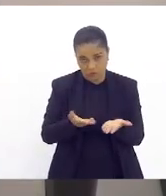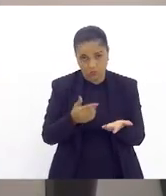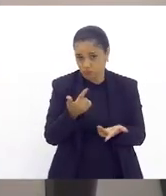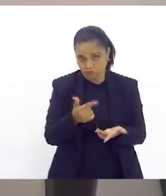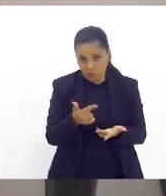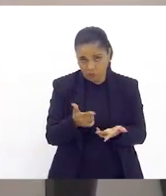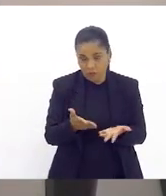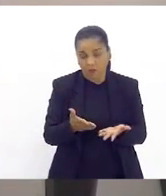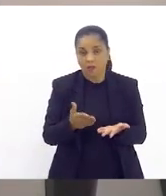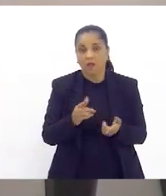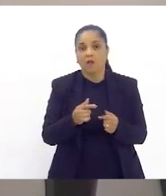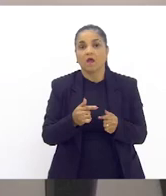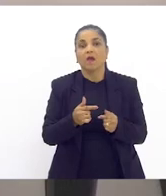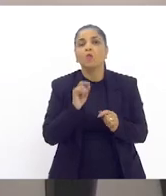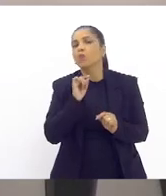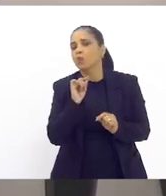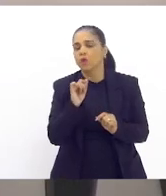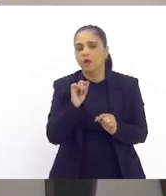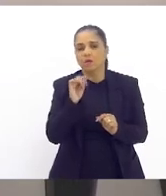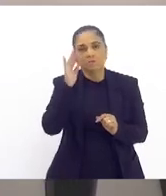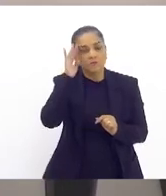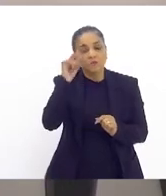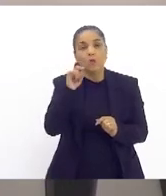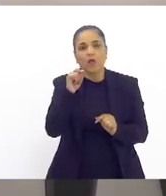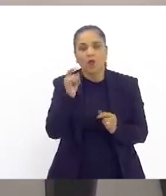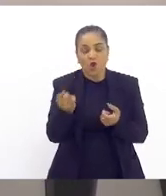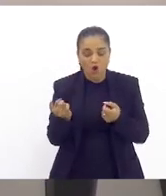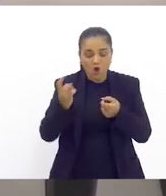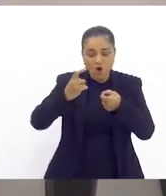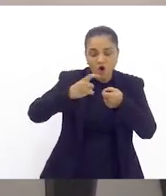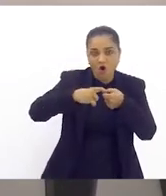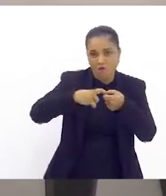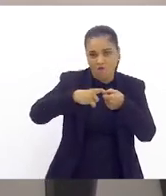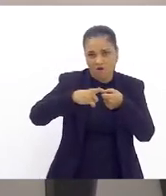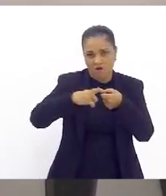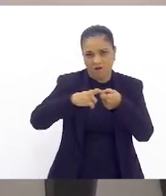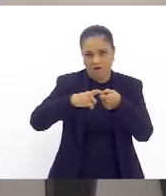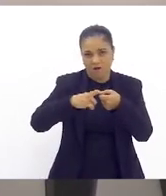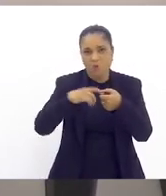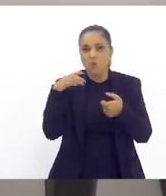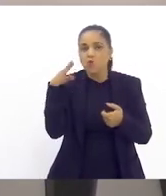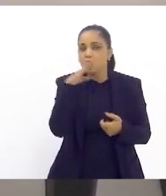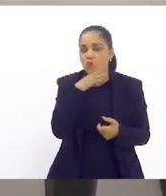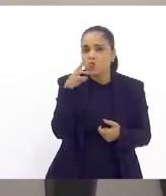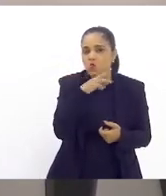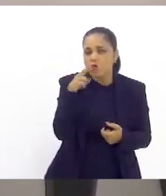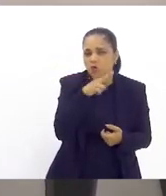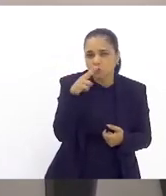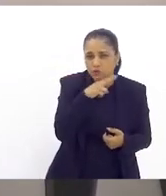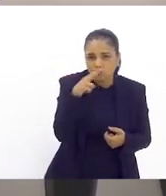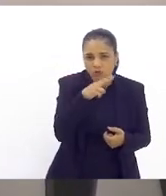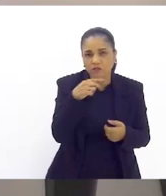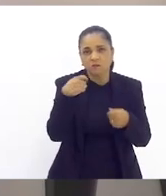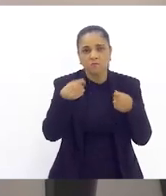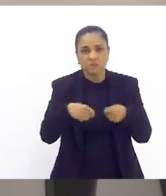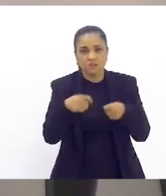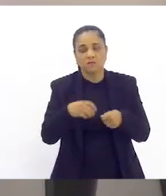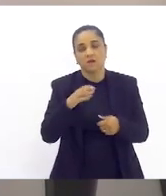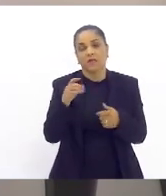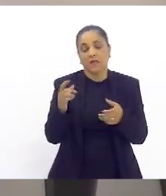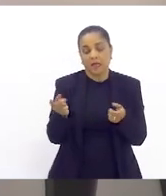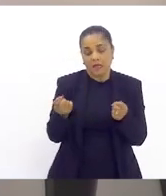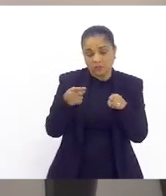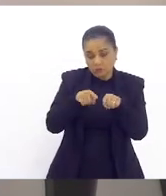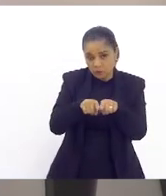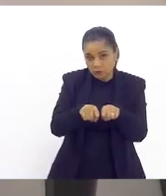foi a questão da do convênio que a gente precisa estabelecer com urgência entre a genérrsa e